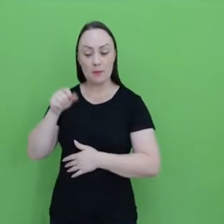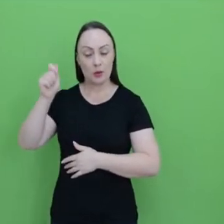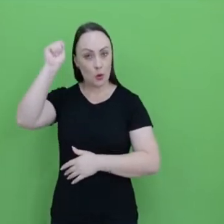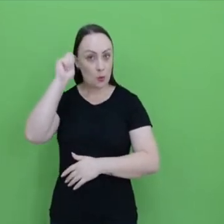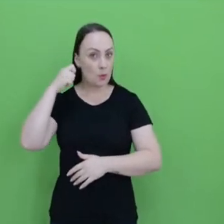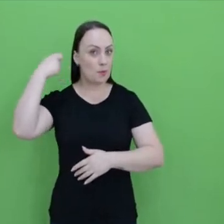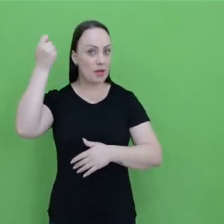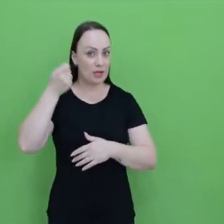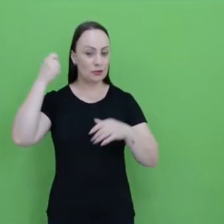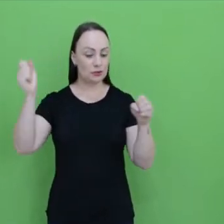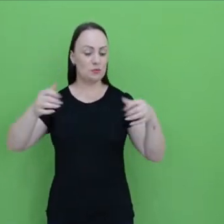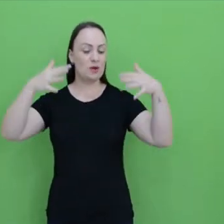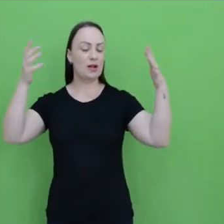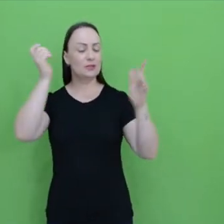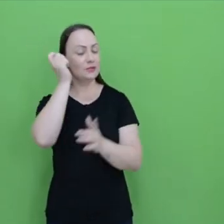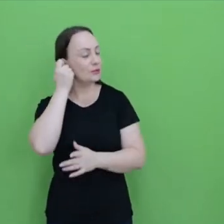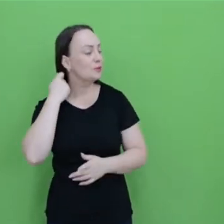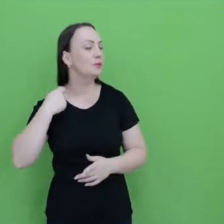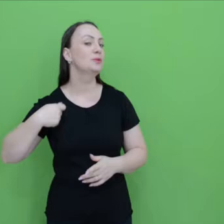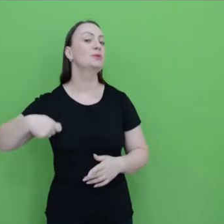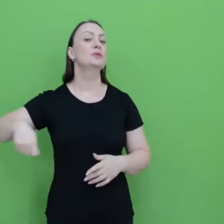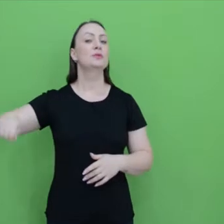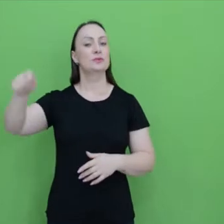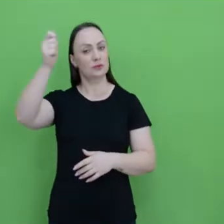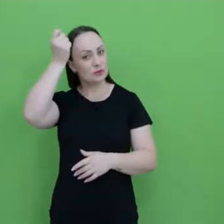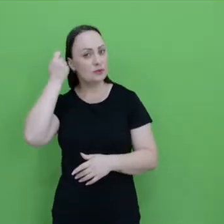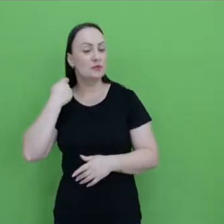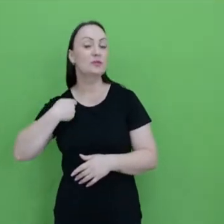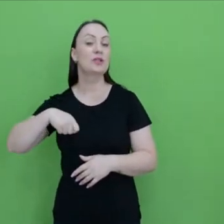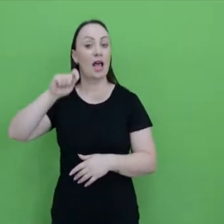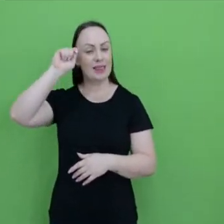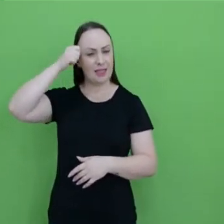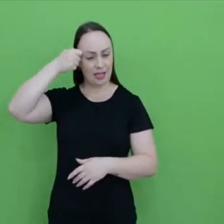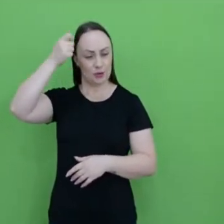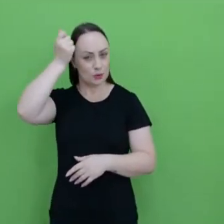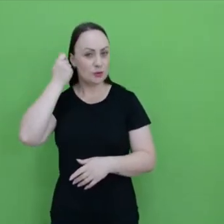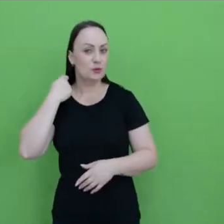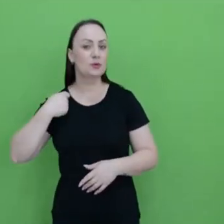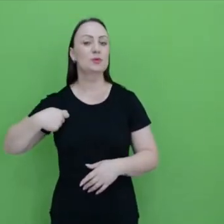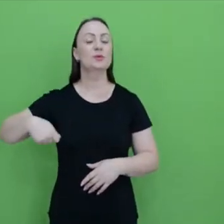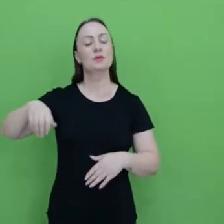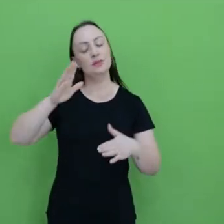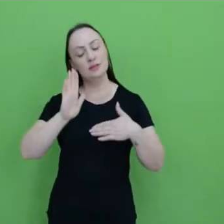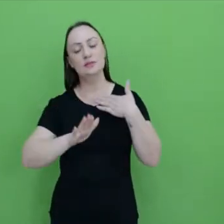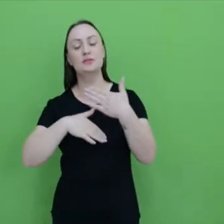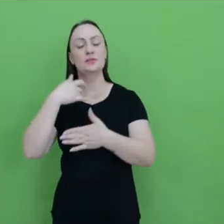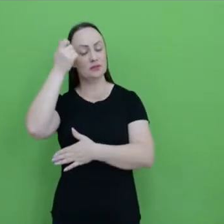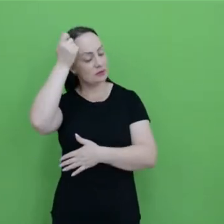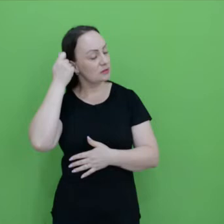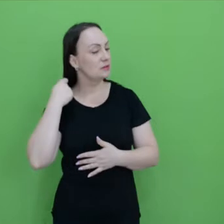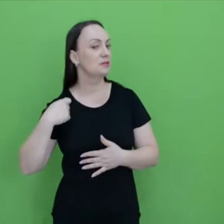mágico e começou a pentear os seus longos cabelos negros. E à medida em que ela os